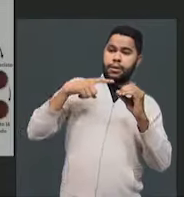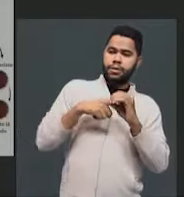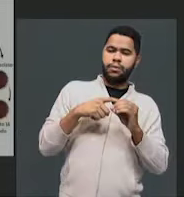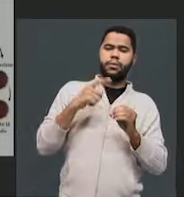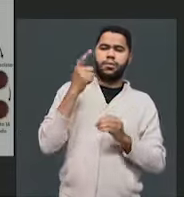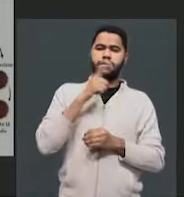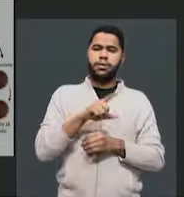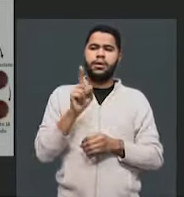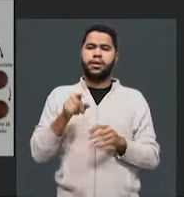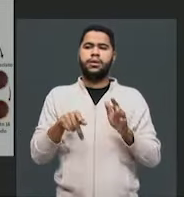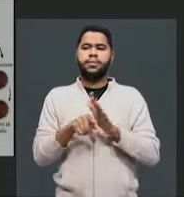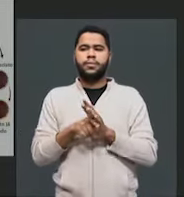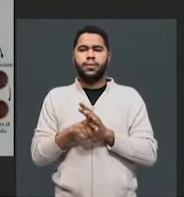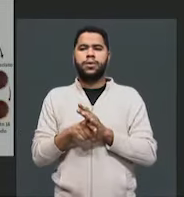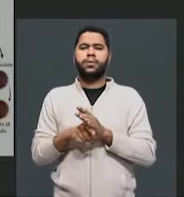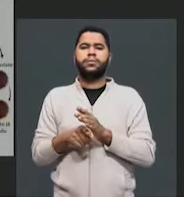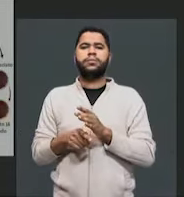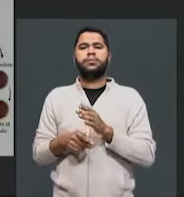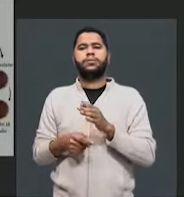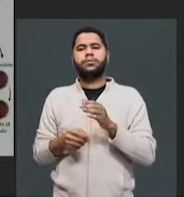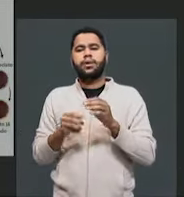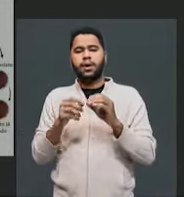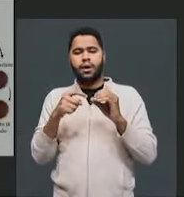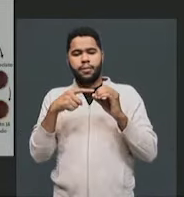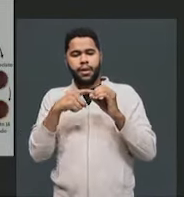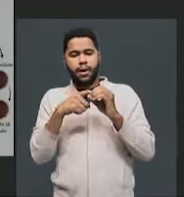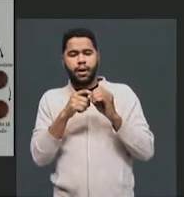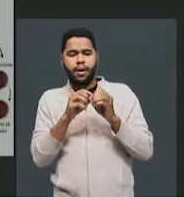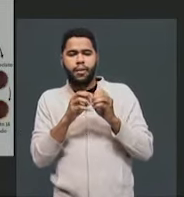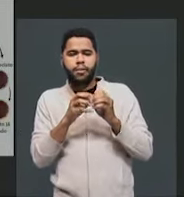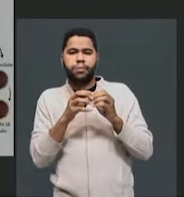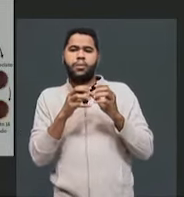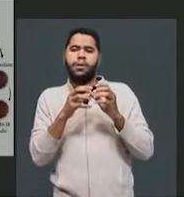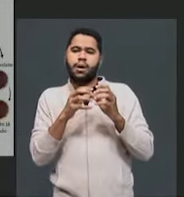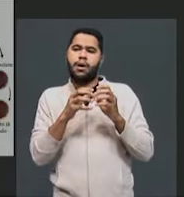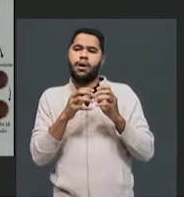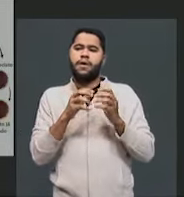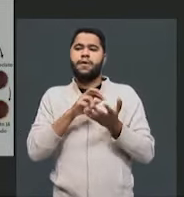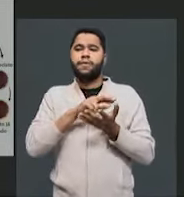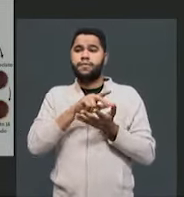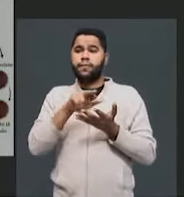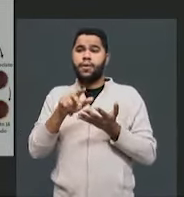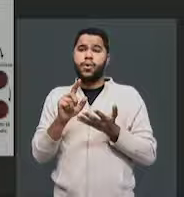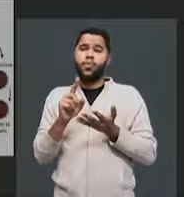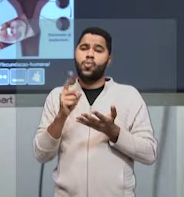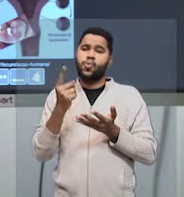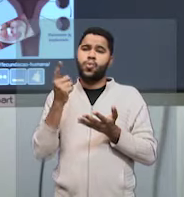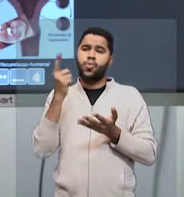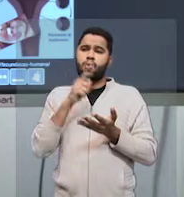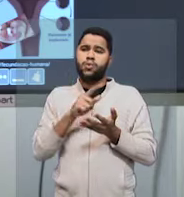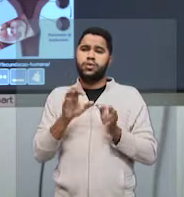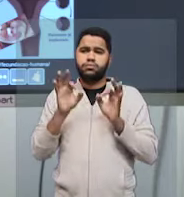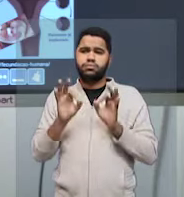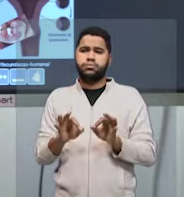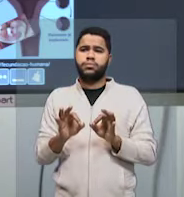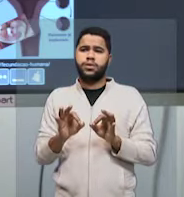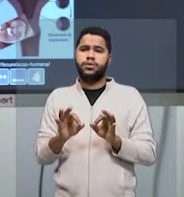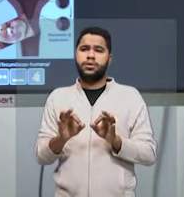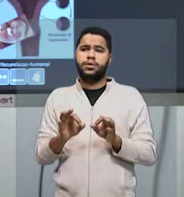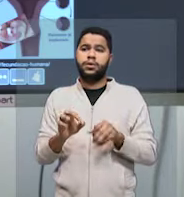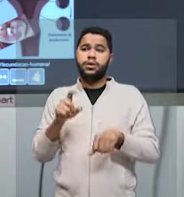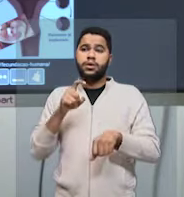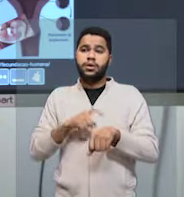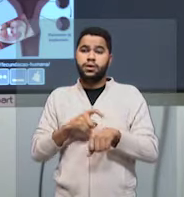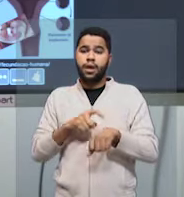vai ser usado para a fecundação, para fecundar o ovócito. Vários vão, mas só um que vai conseguir chegar. Na hora que